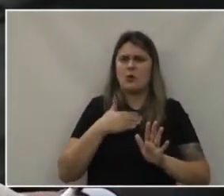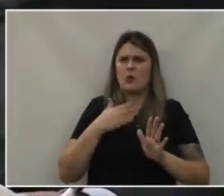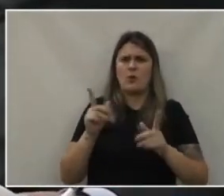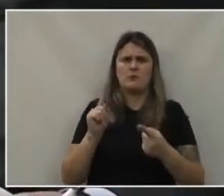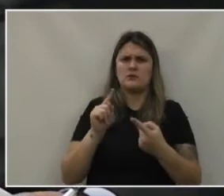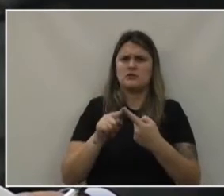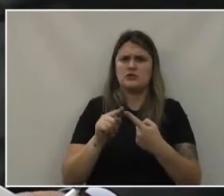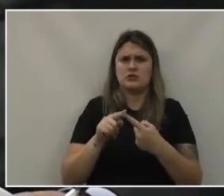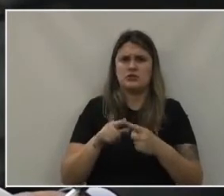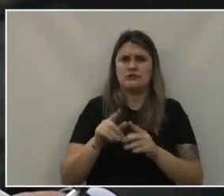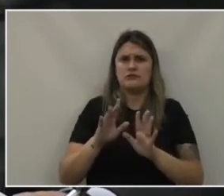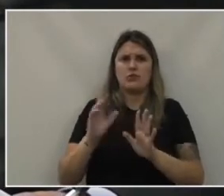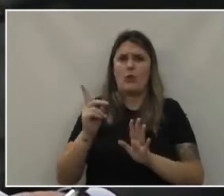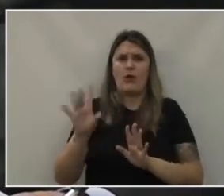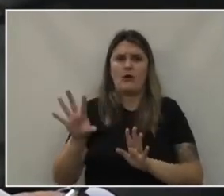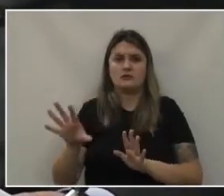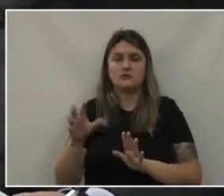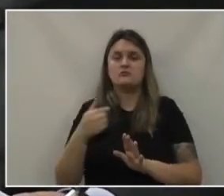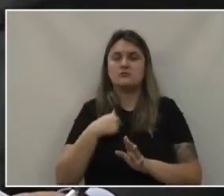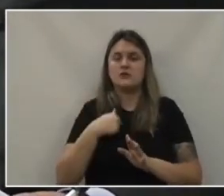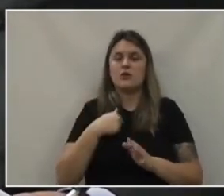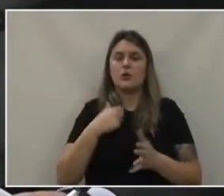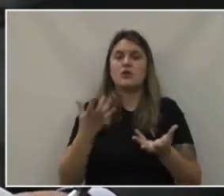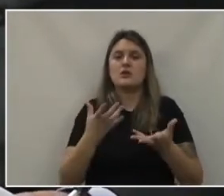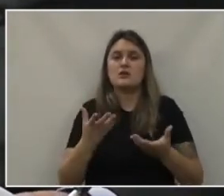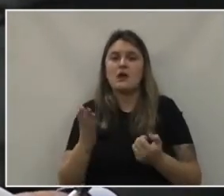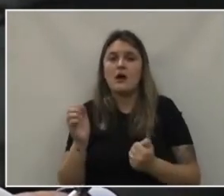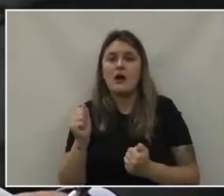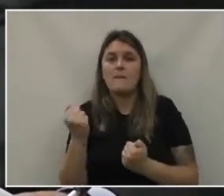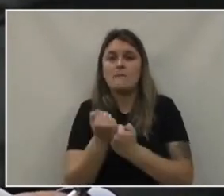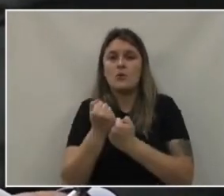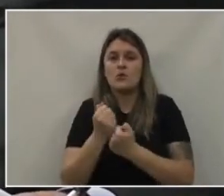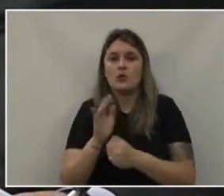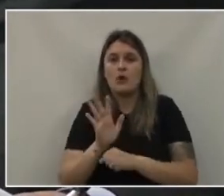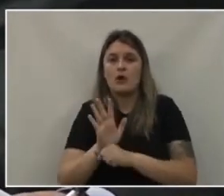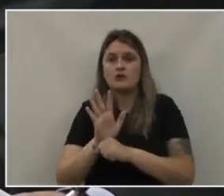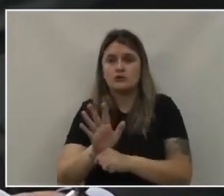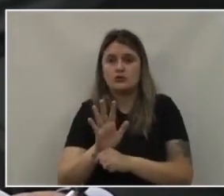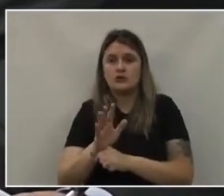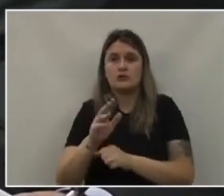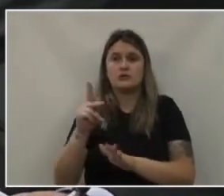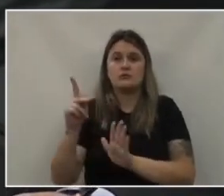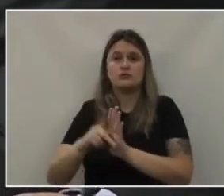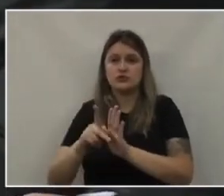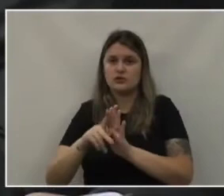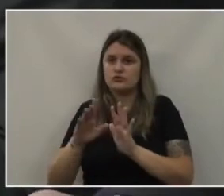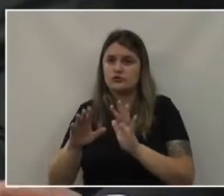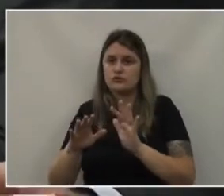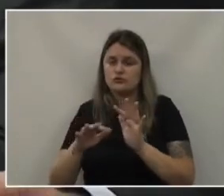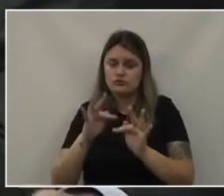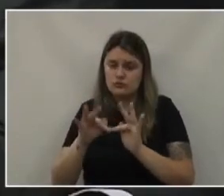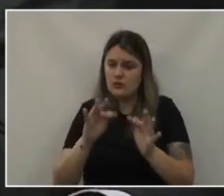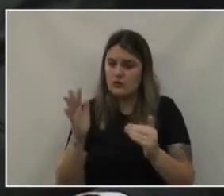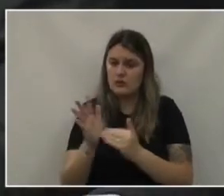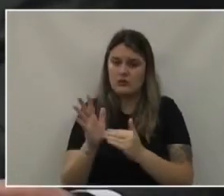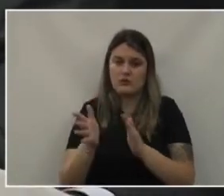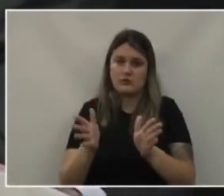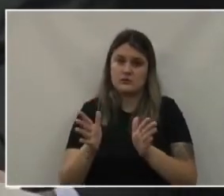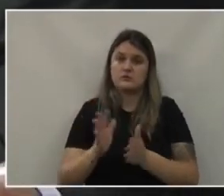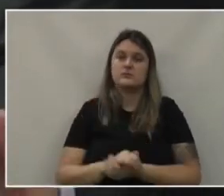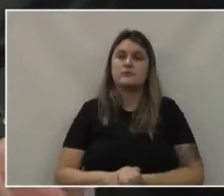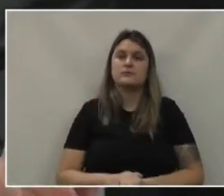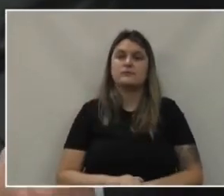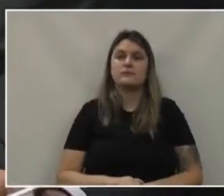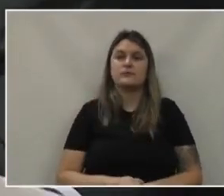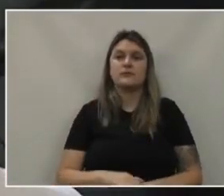tinha sido alcançado e o projeto funciona até hoje. E o Adriano, que